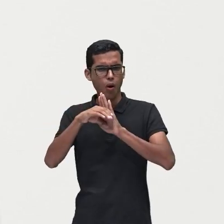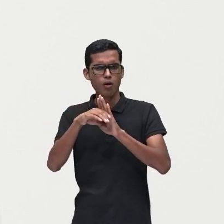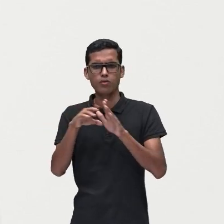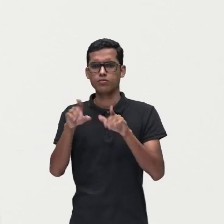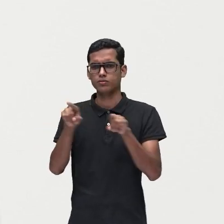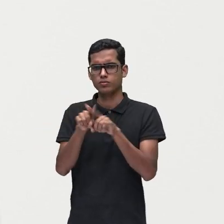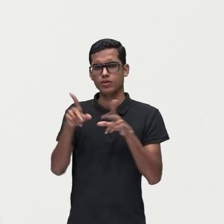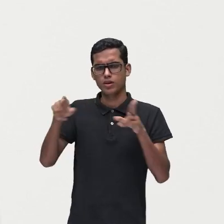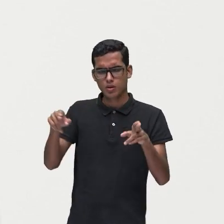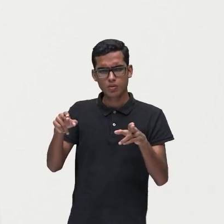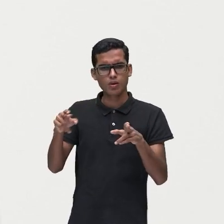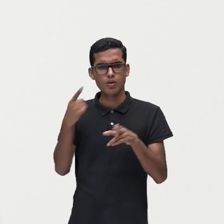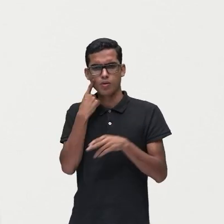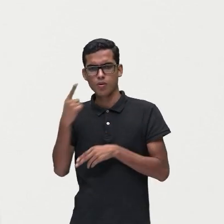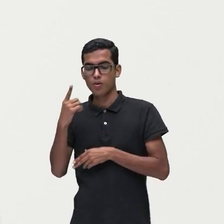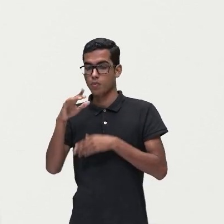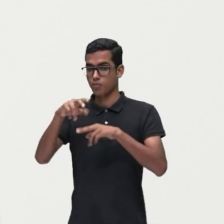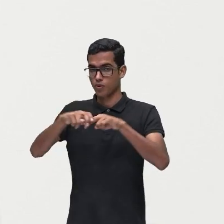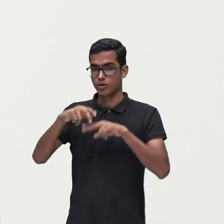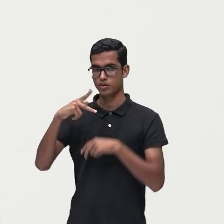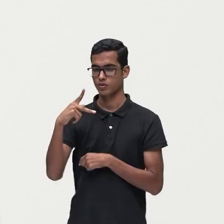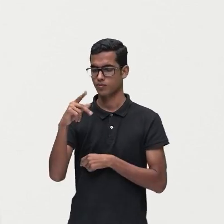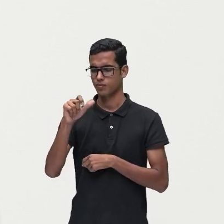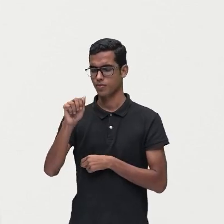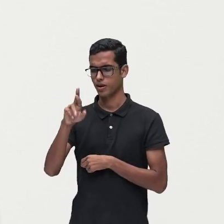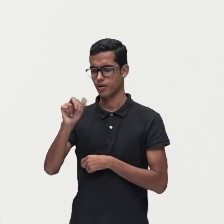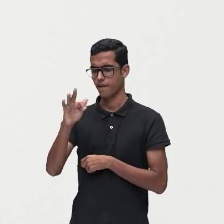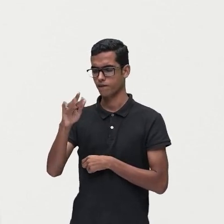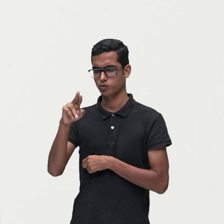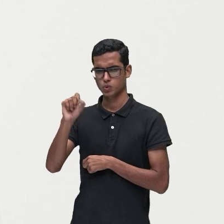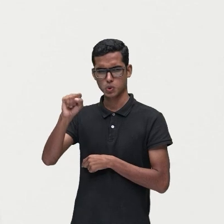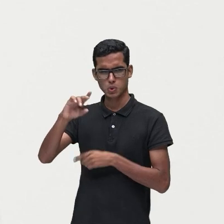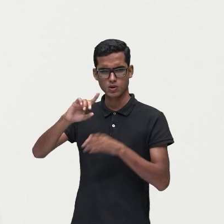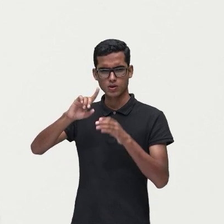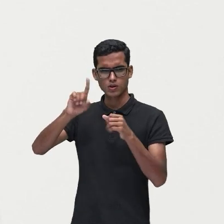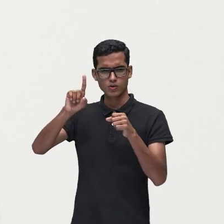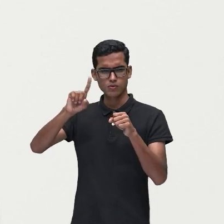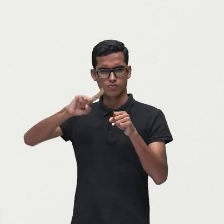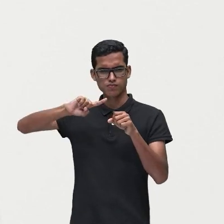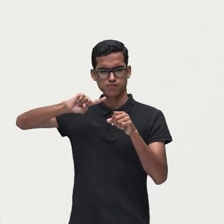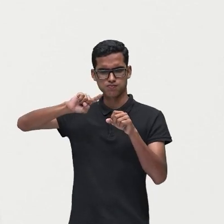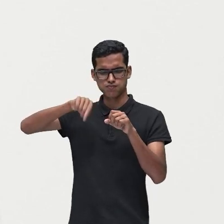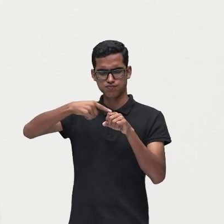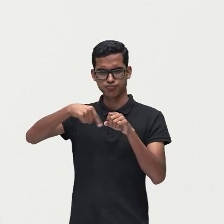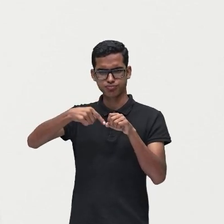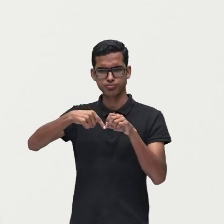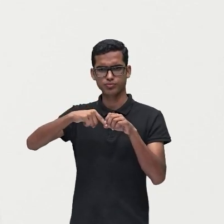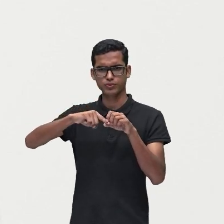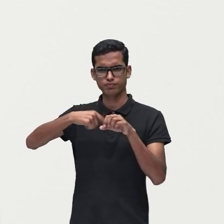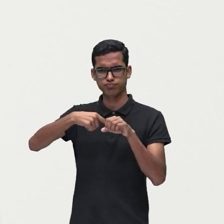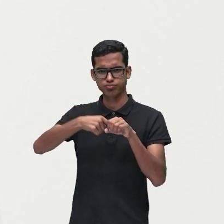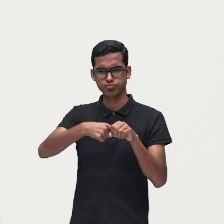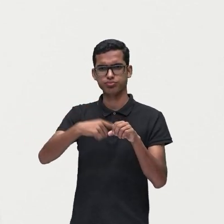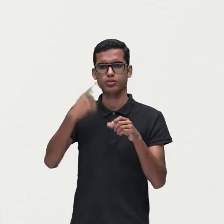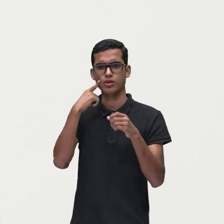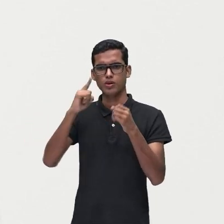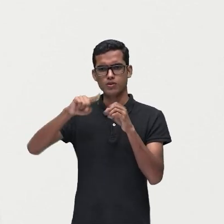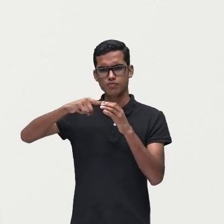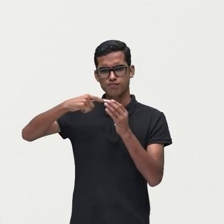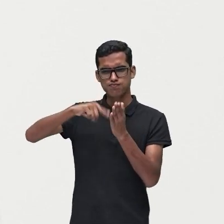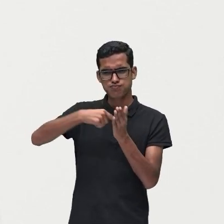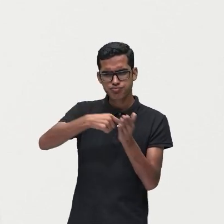Por isso, o parafuso, ele é formado por um plano inclinado e aí também